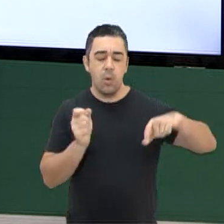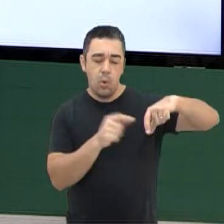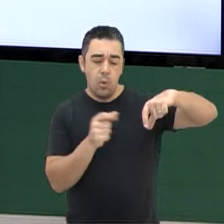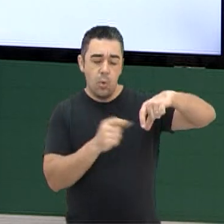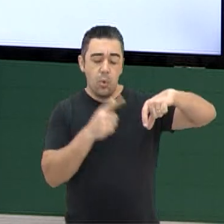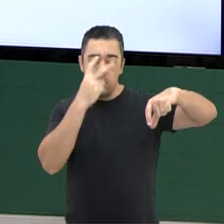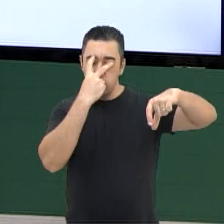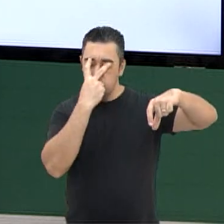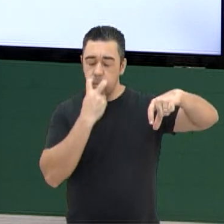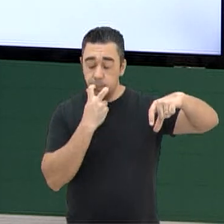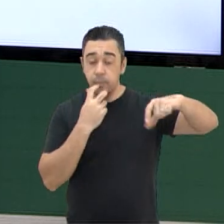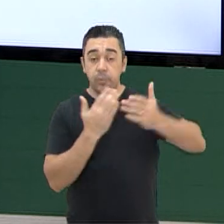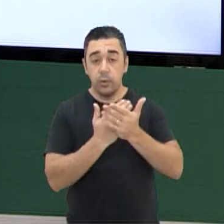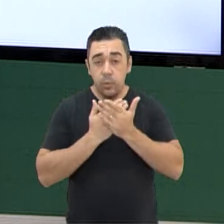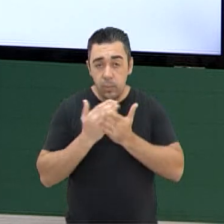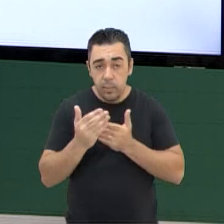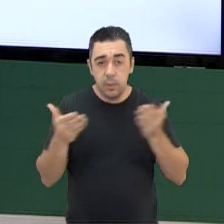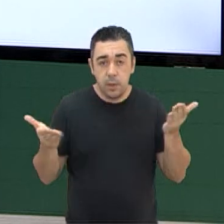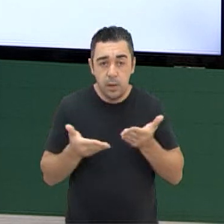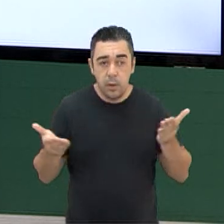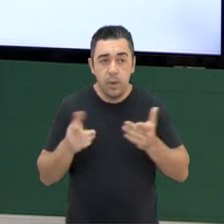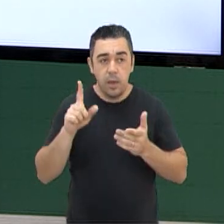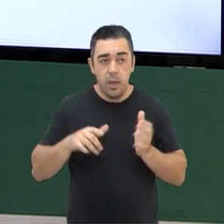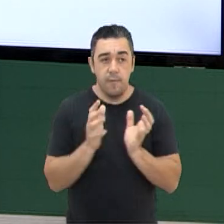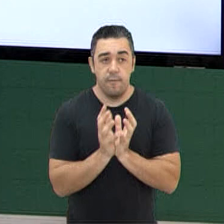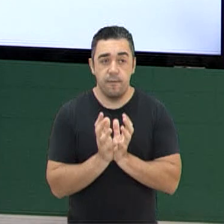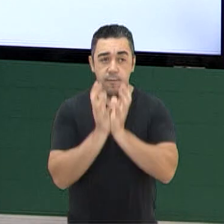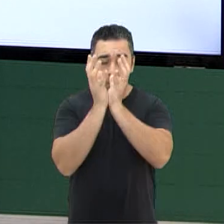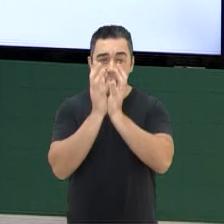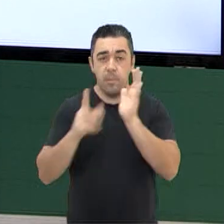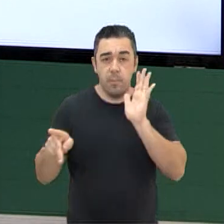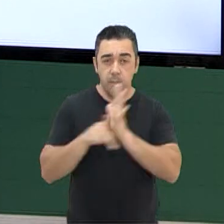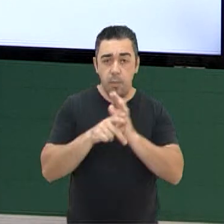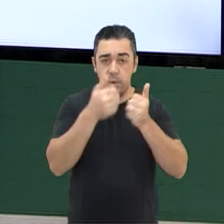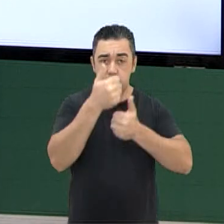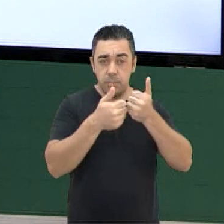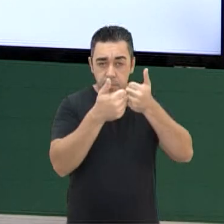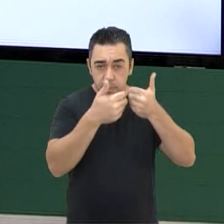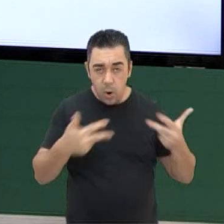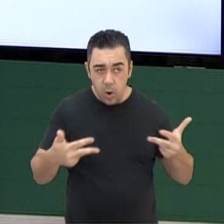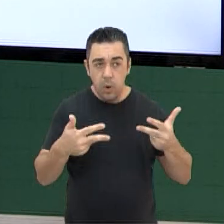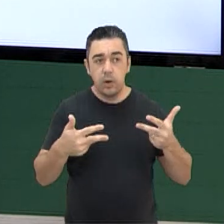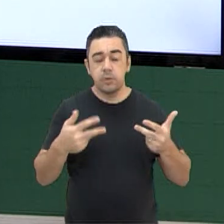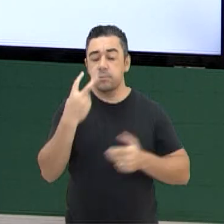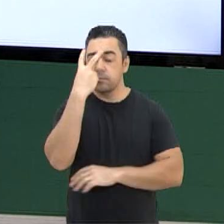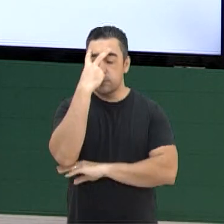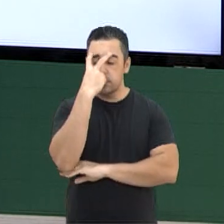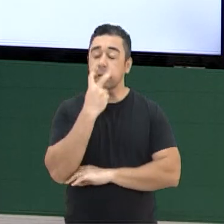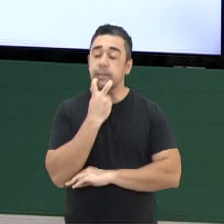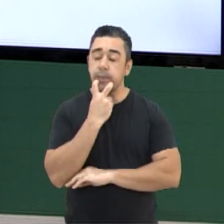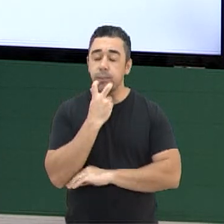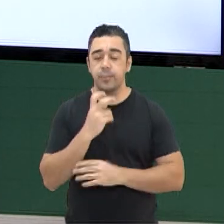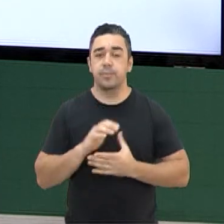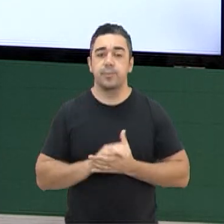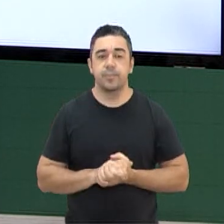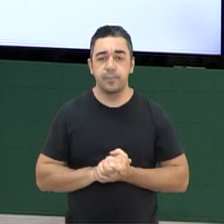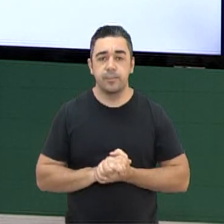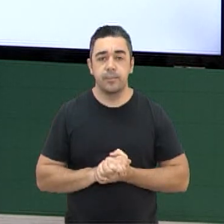ele passa a ser administrado pela Federação Internacional de Esportes para Cegos.